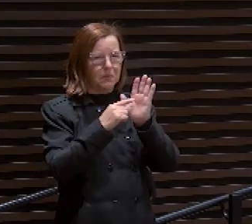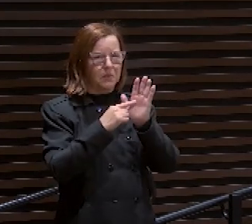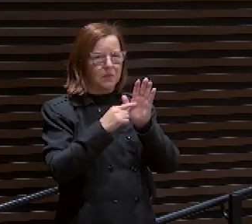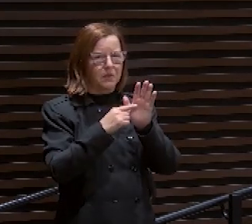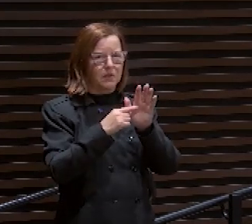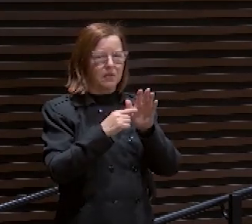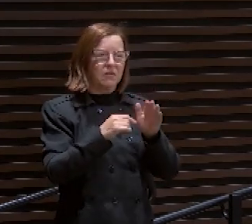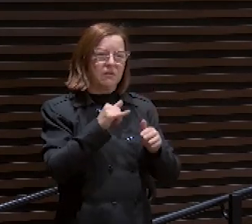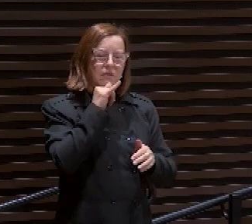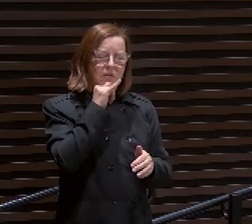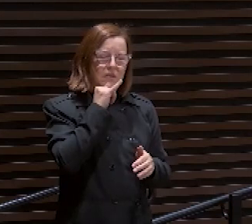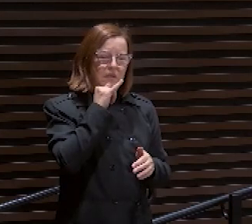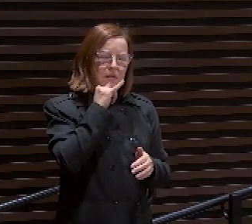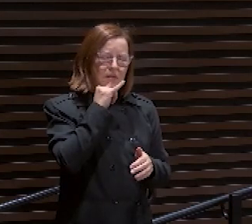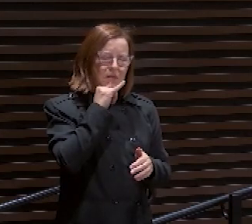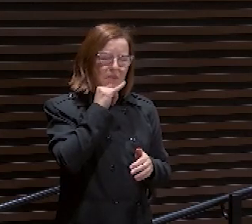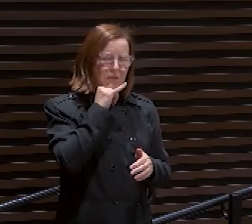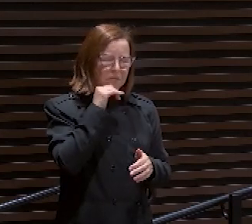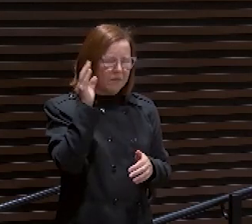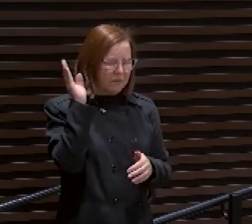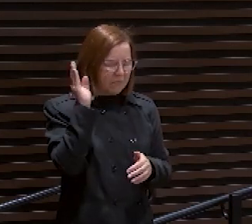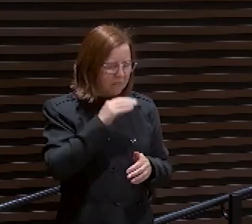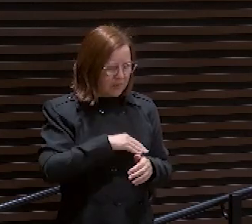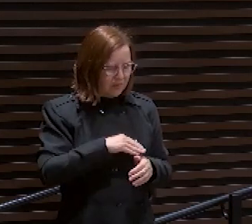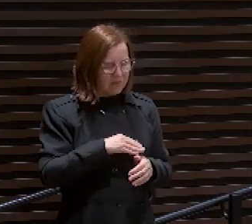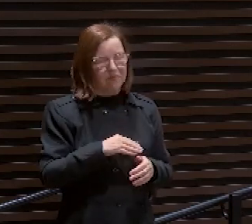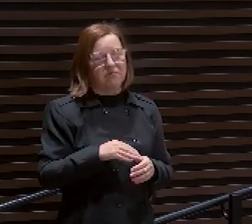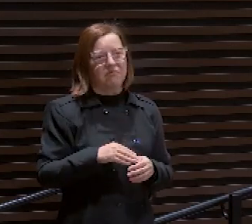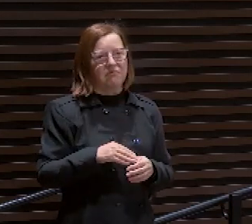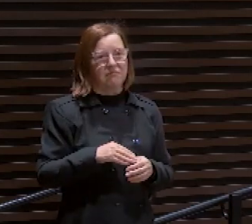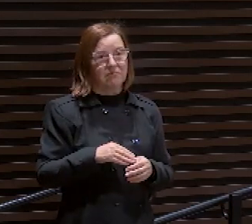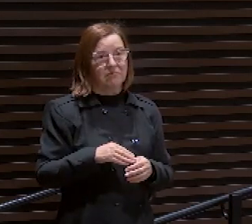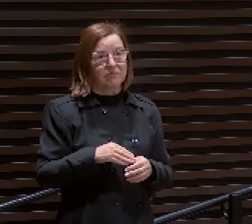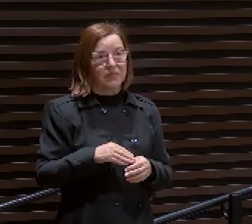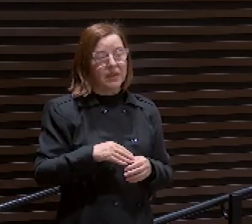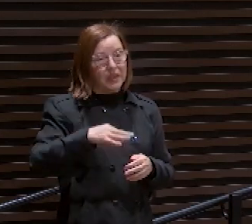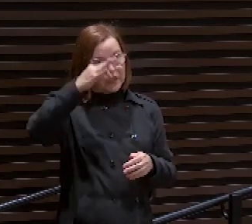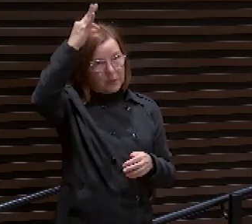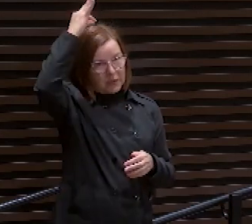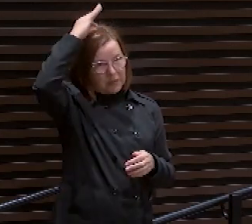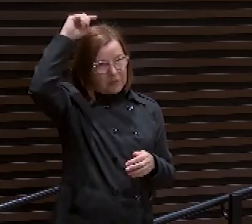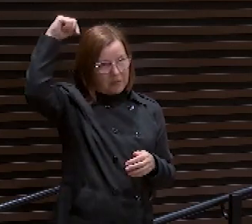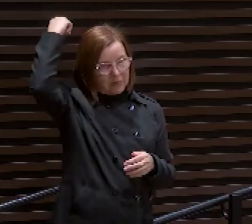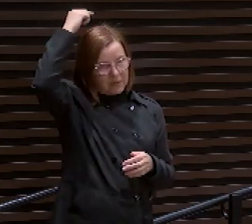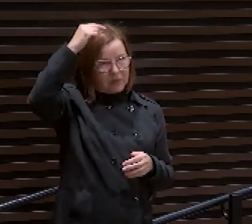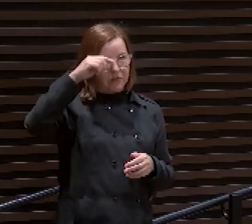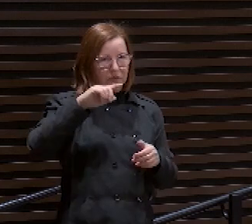criatura. Então que o Espírito Santo nos convença a cada dia, irmãos.